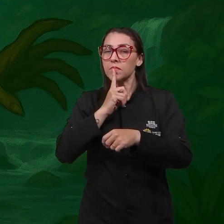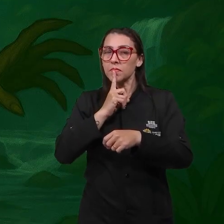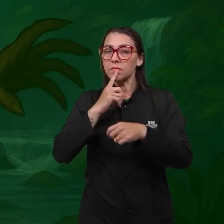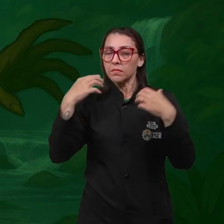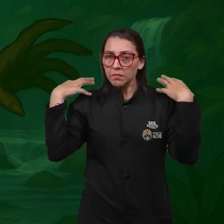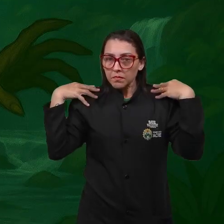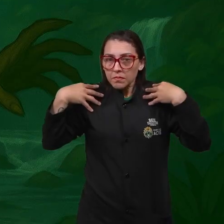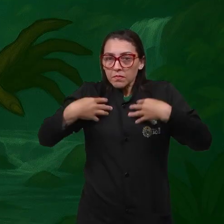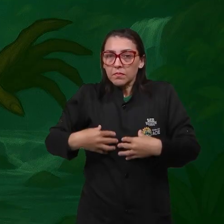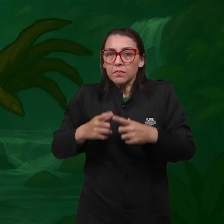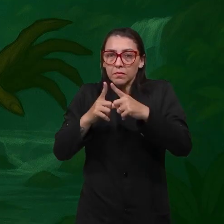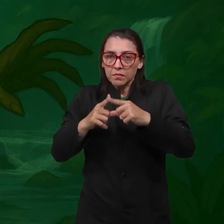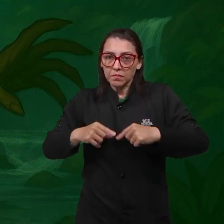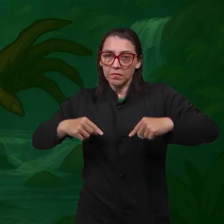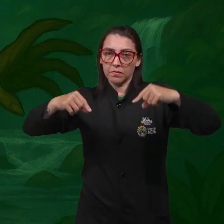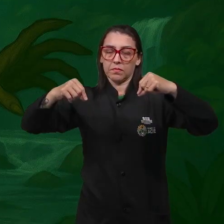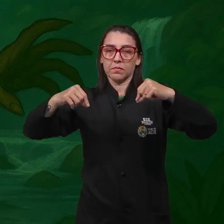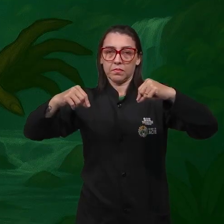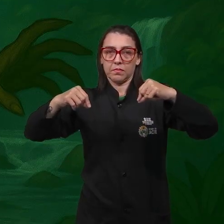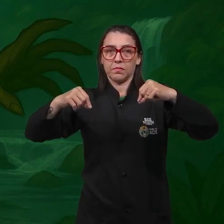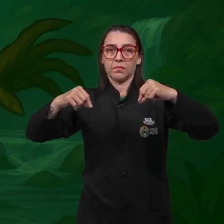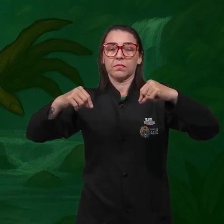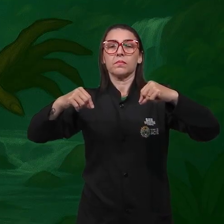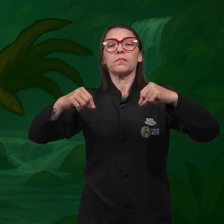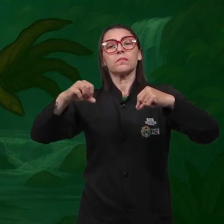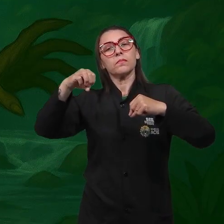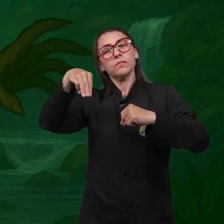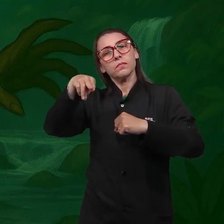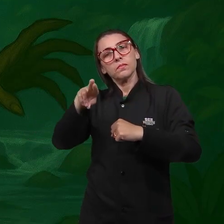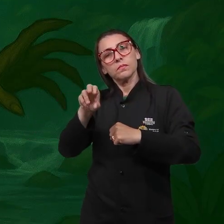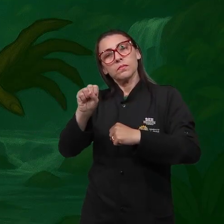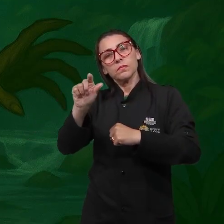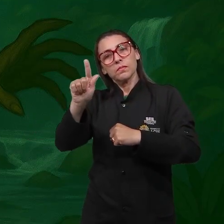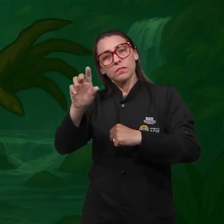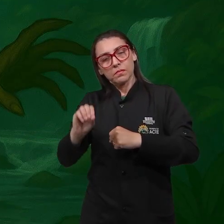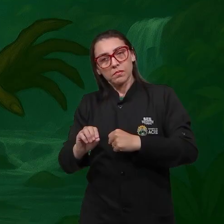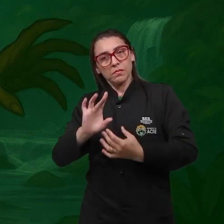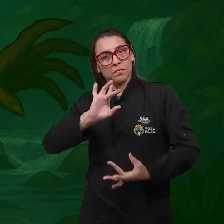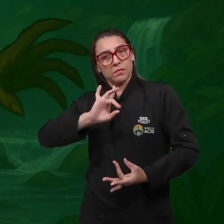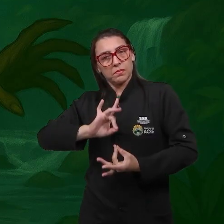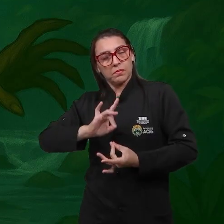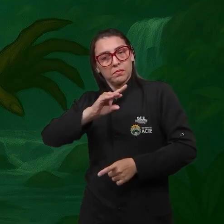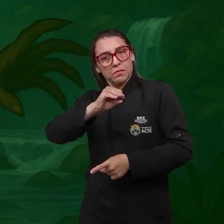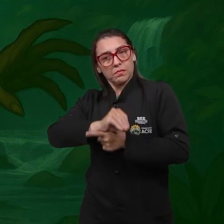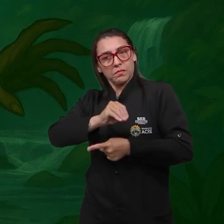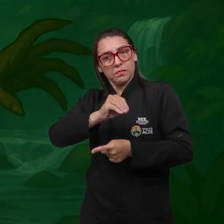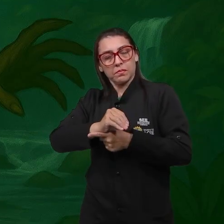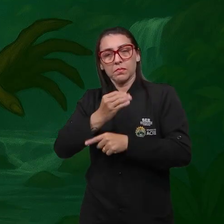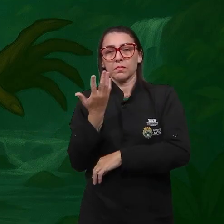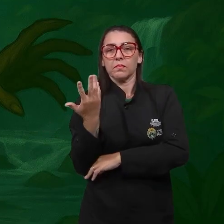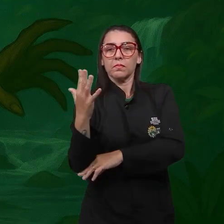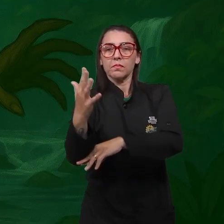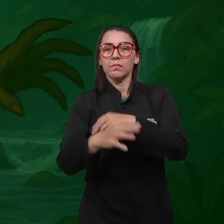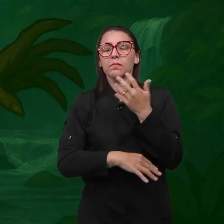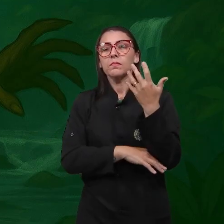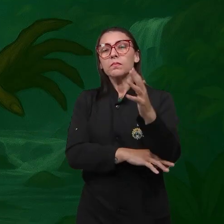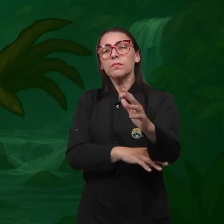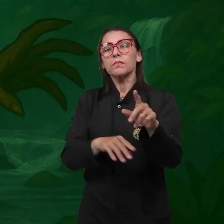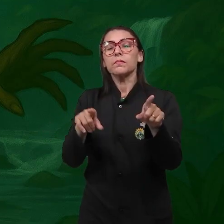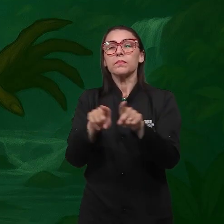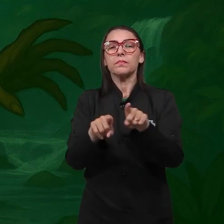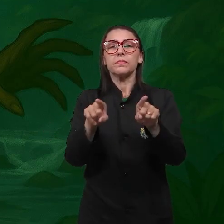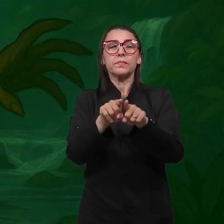corpo coberto de folhas, de musgo, ela é um espírito guardião da floresta e ela